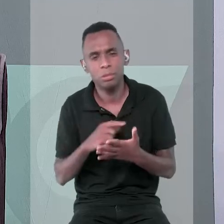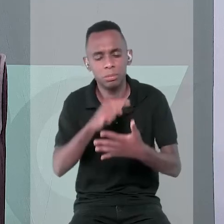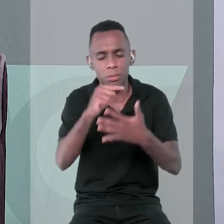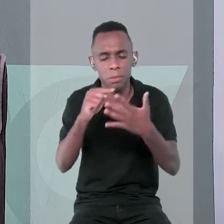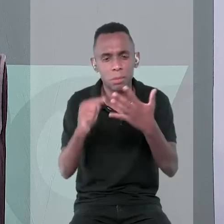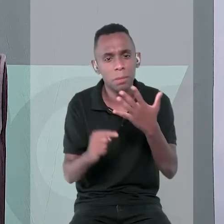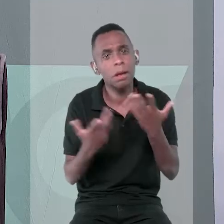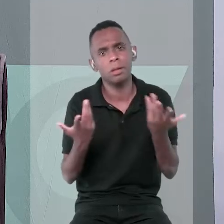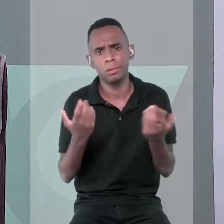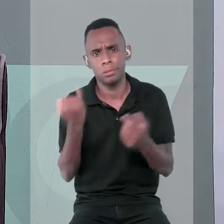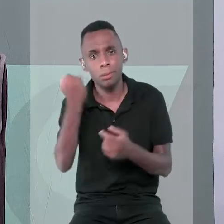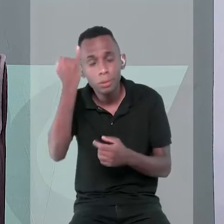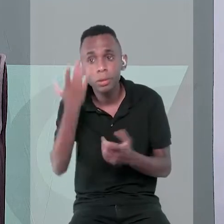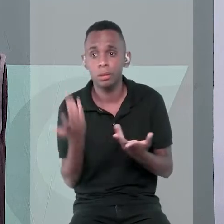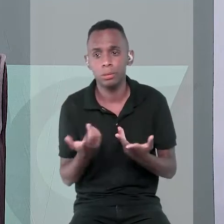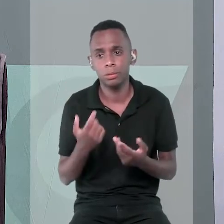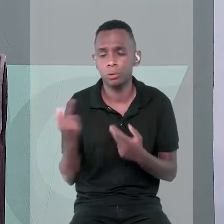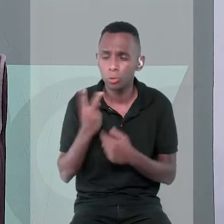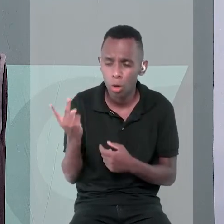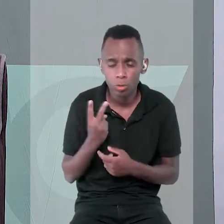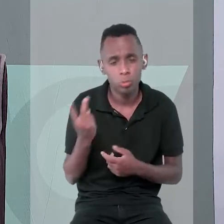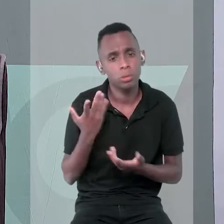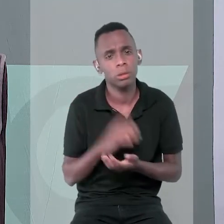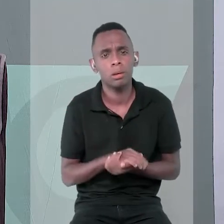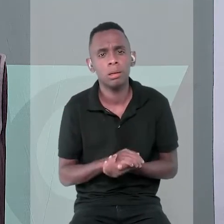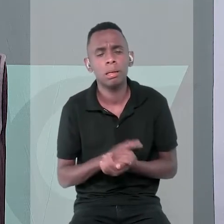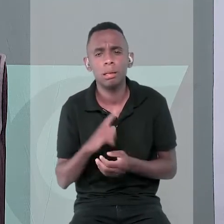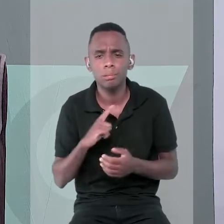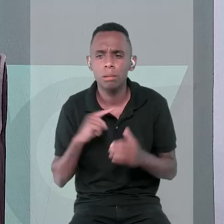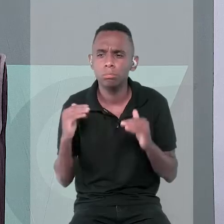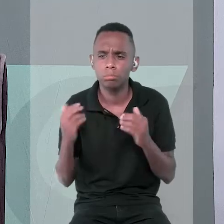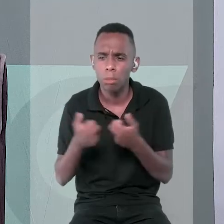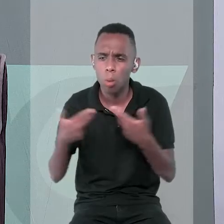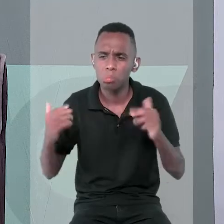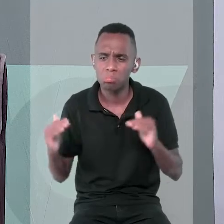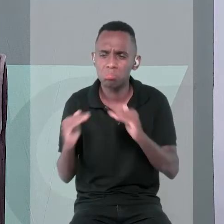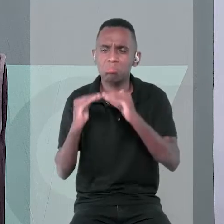Lipovetsky, né? Então, a Leila também, eu acho que eu e Leila, a gente tem uma coisa em comum.